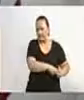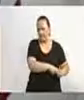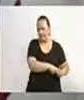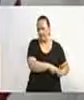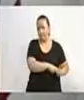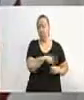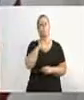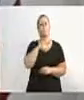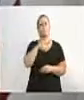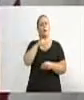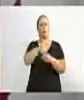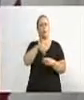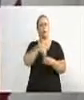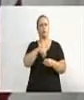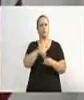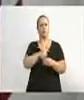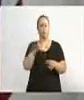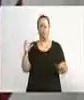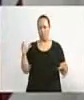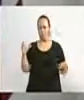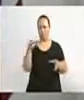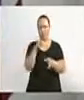uma votação expressiva no seu estado.